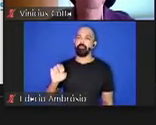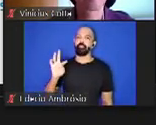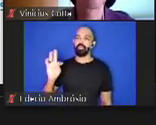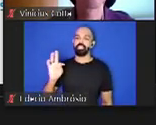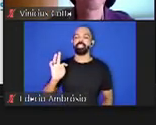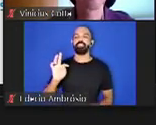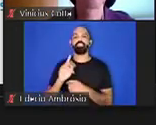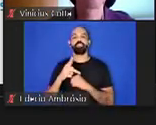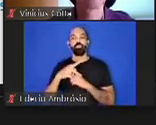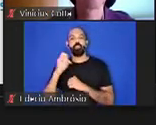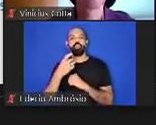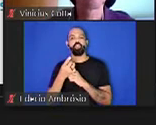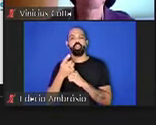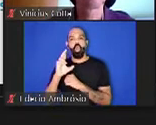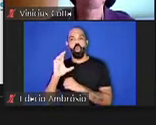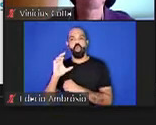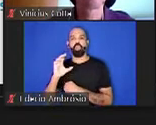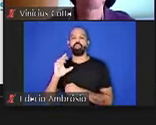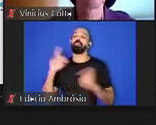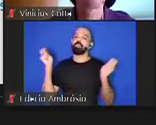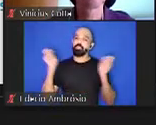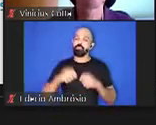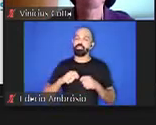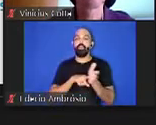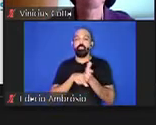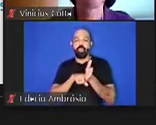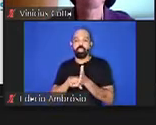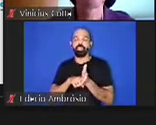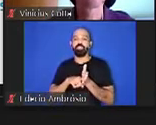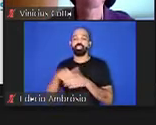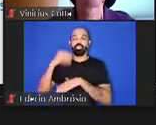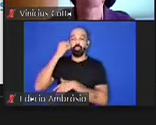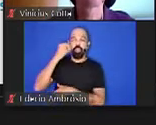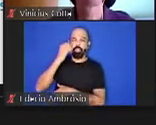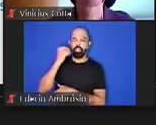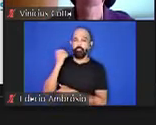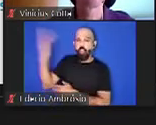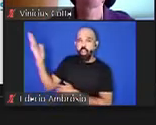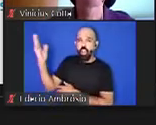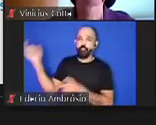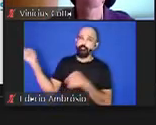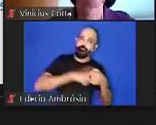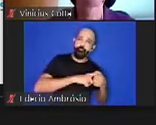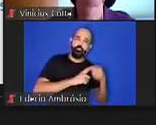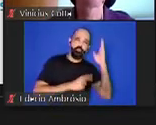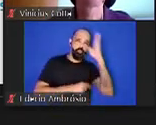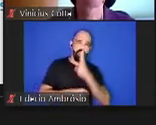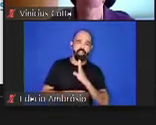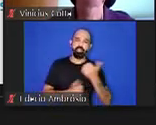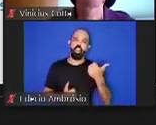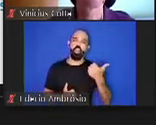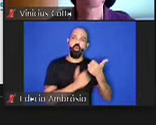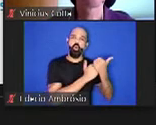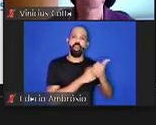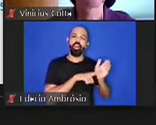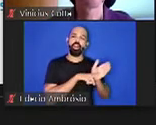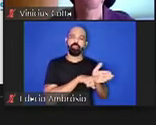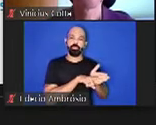permite pesquisadores com experiência no exterior retornarem ao Brasil colaborando com a